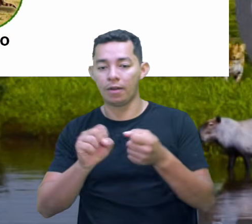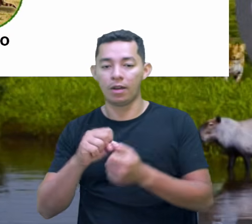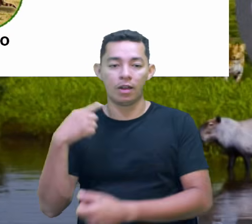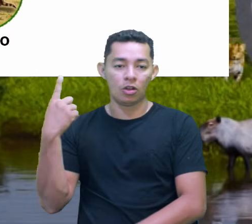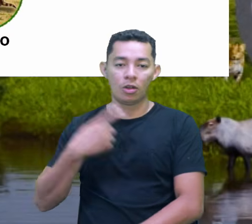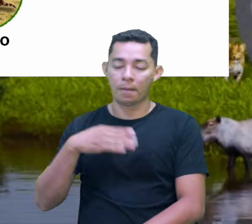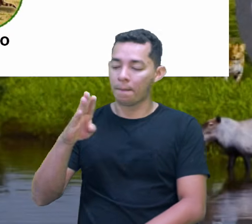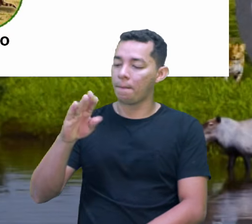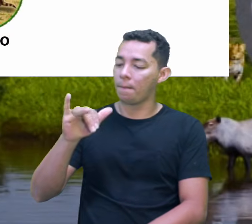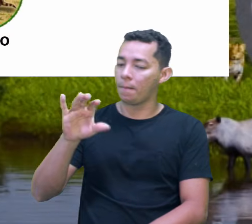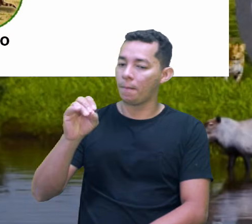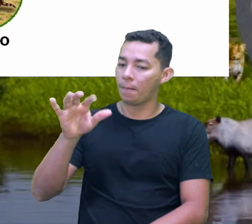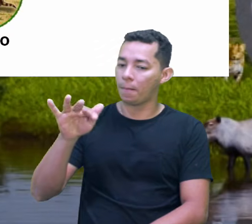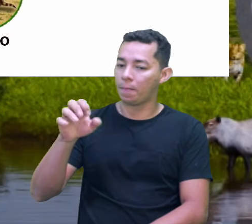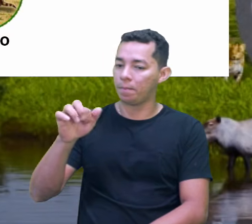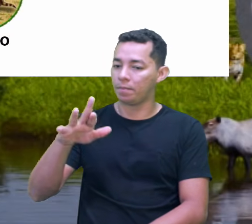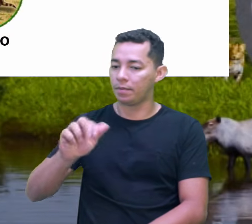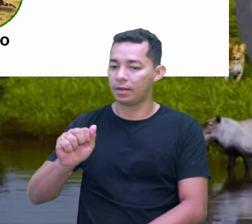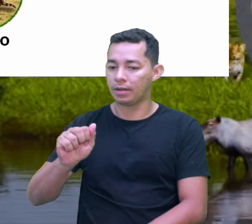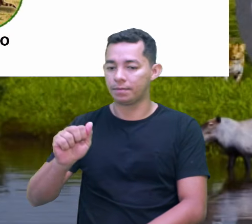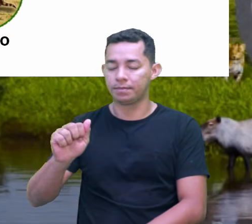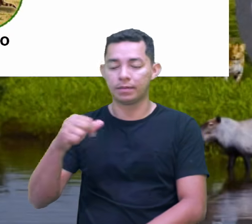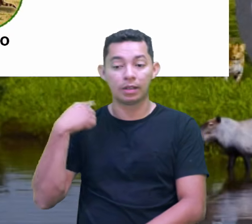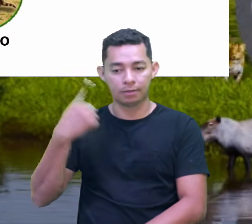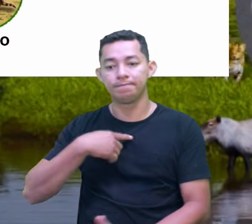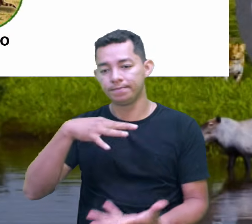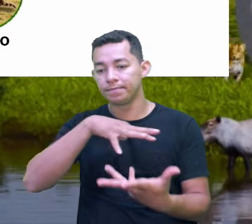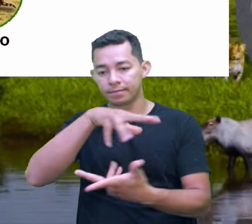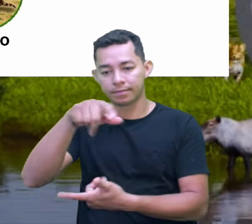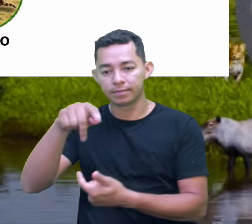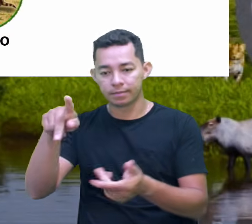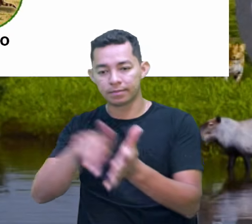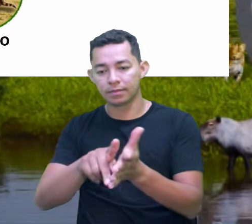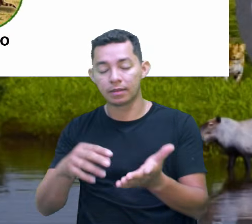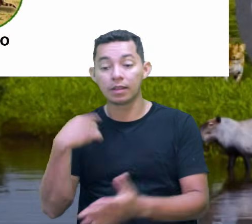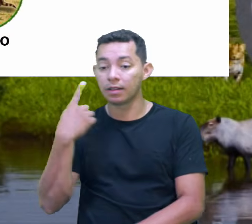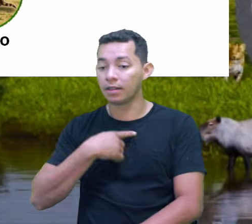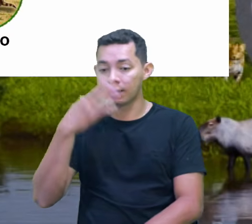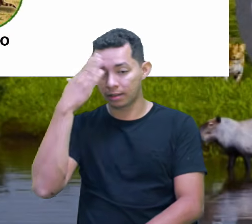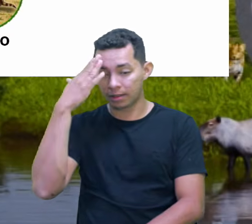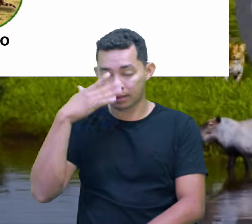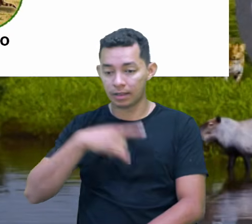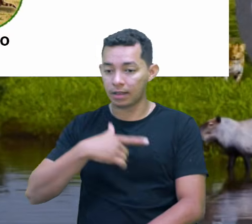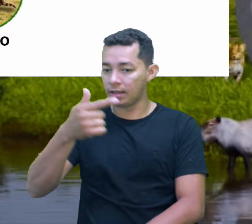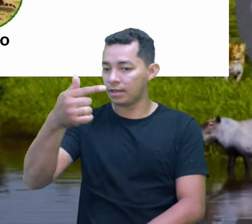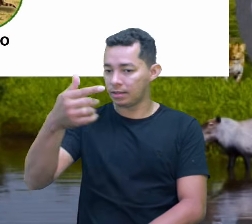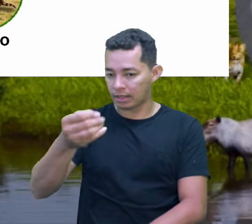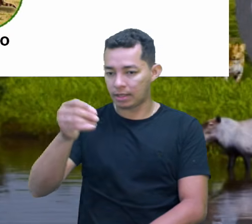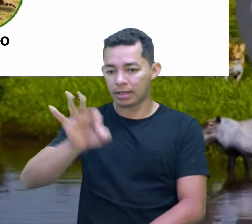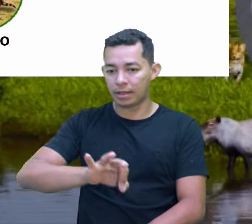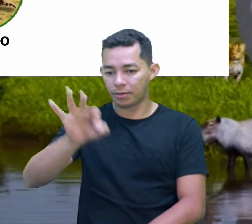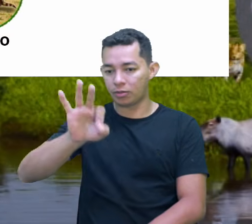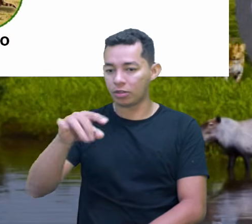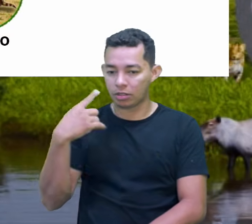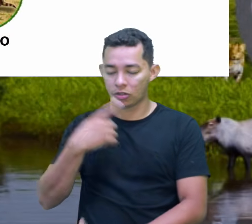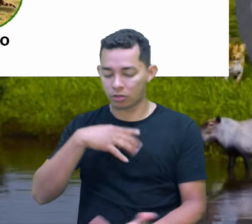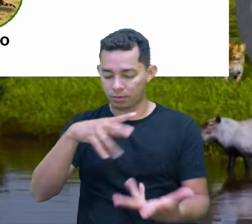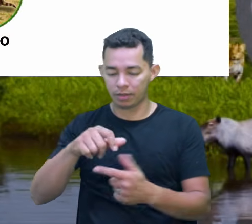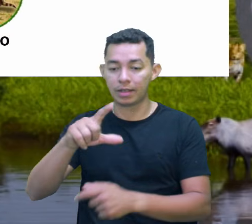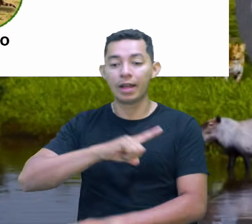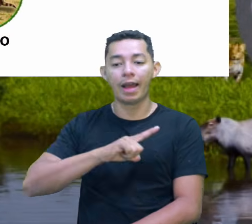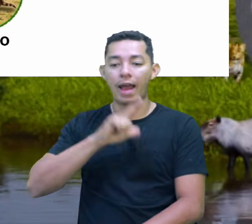biosfera, que nada mais é que o planeta Terra. Nós sabemos aí que nós temos 70% do nosso planeta, ele é formado por água,